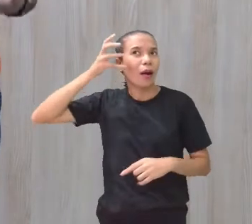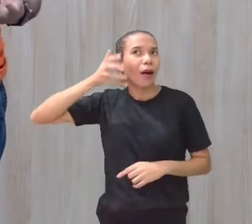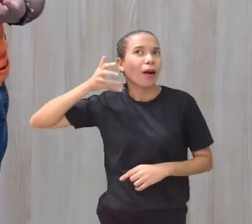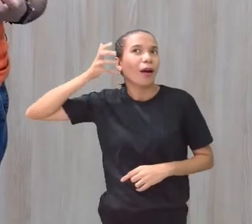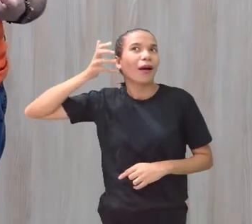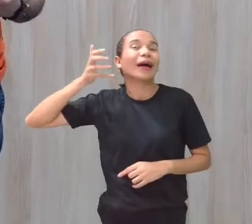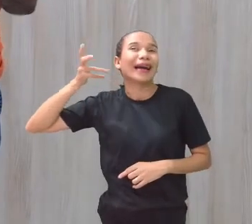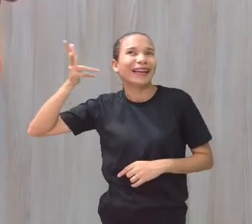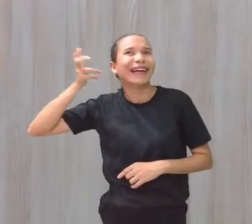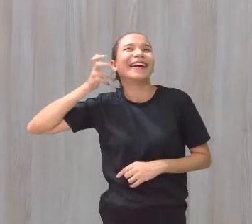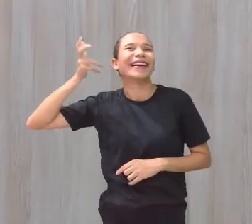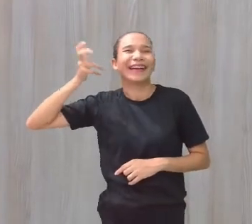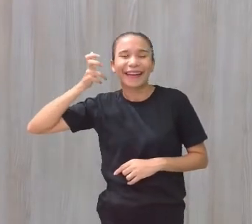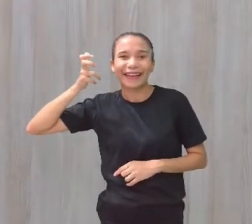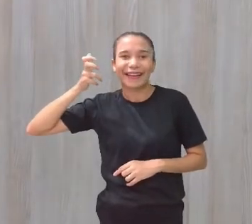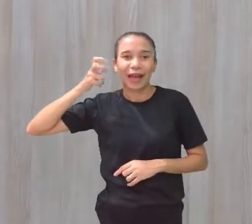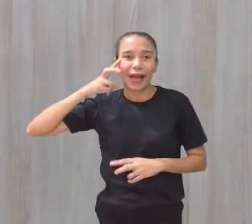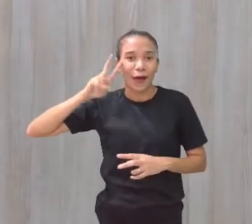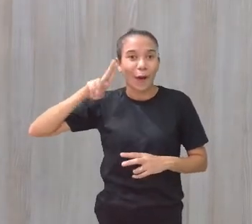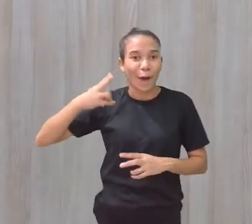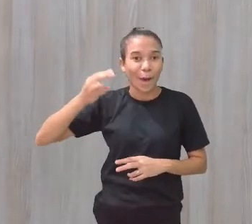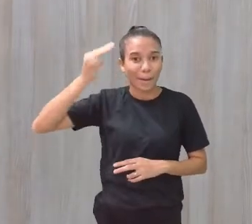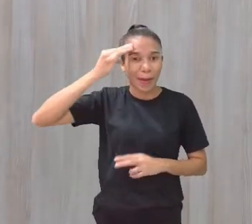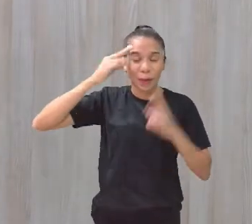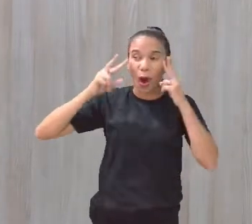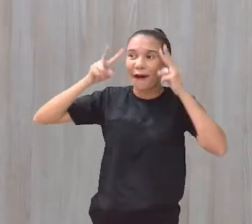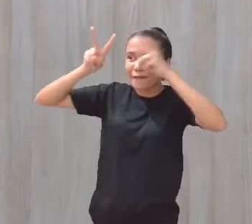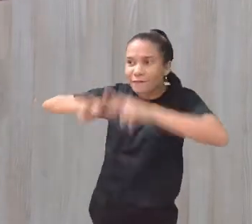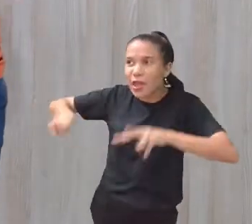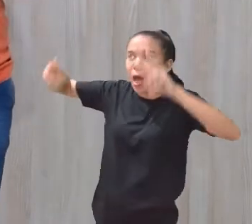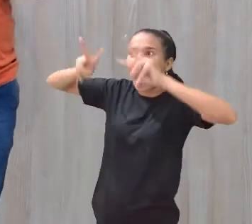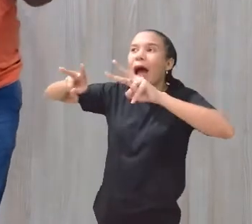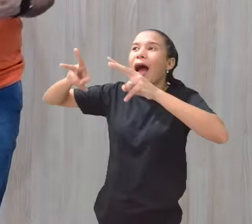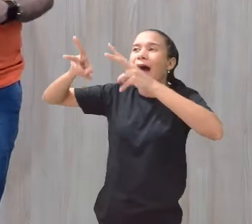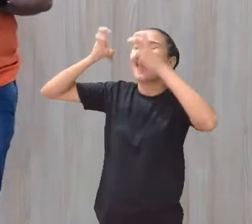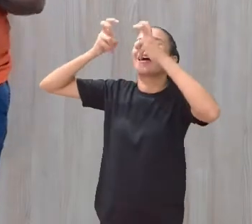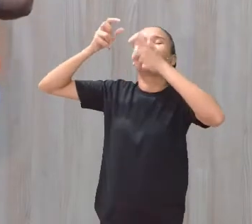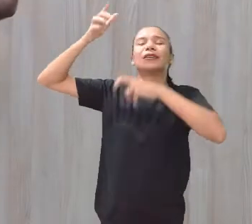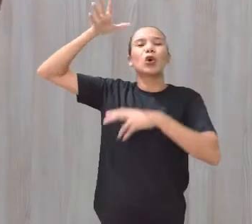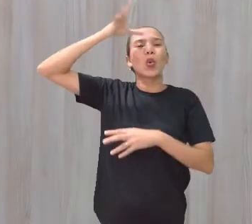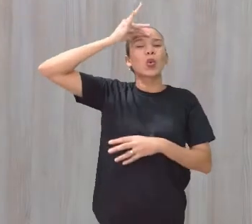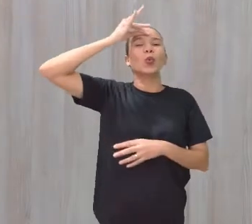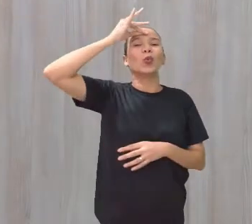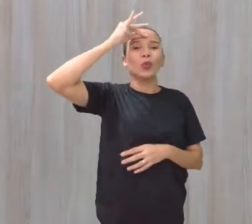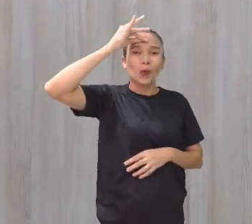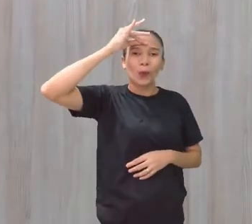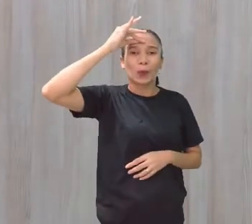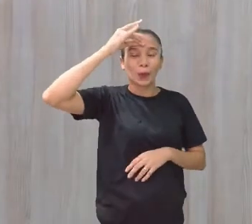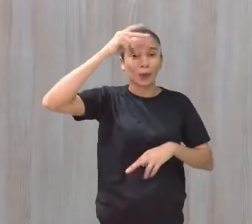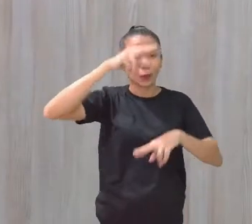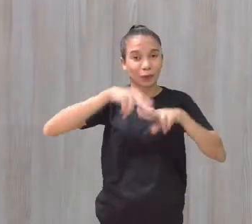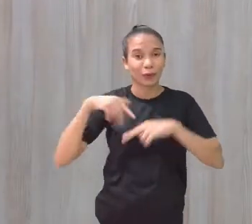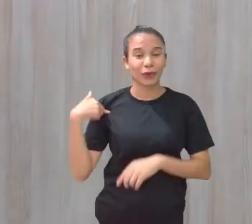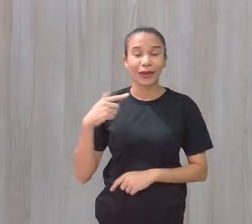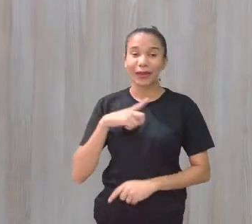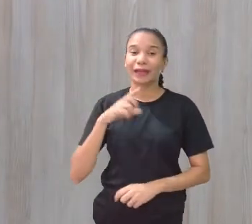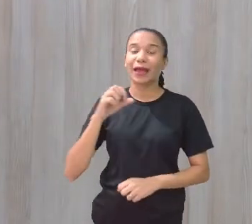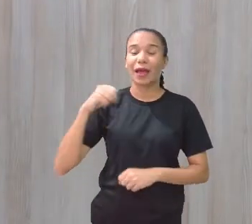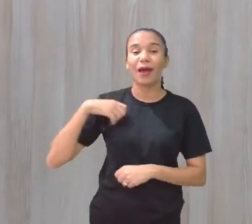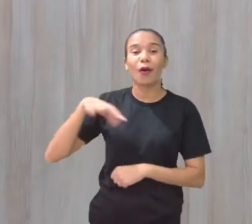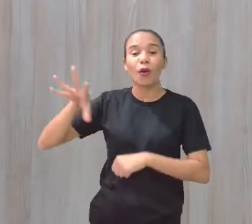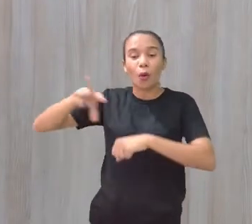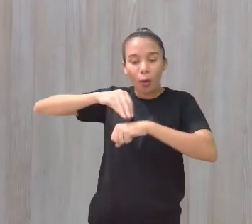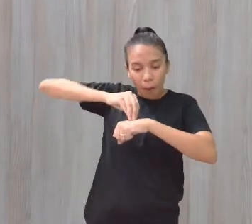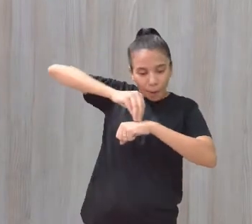fala a respeito de um episódio, é mais fácil a gente memorizar a música, né, do que um texto. Então eles transmitiam, né,